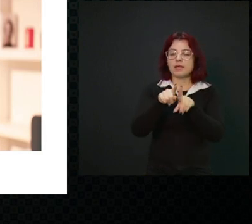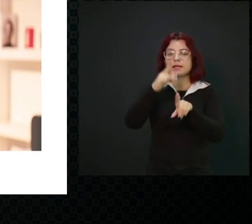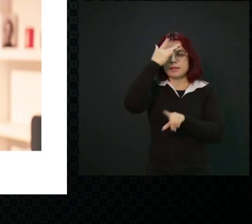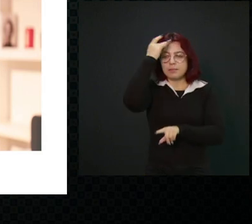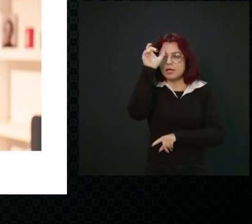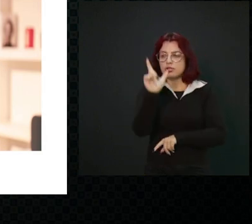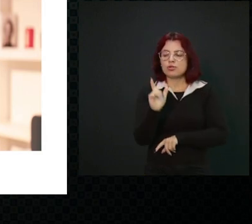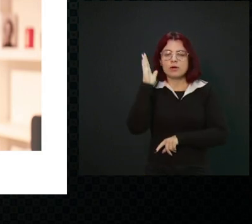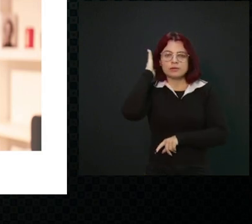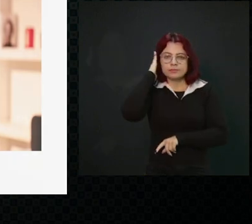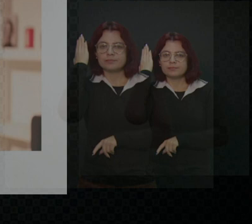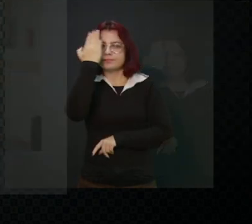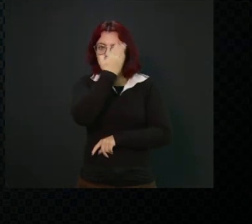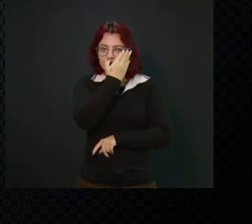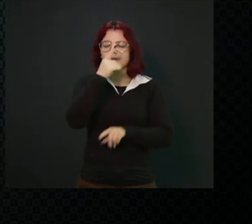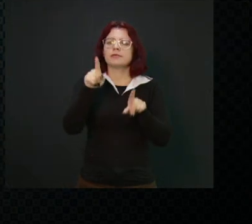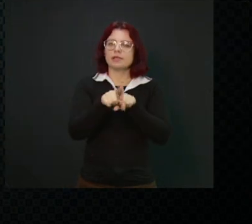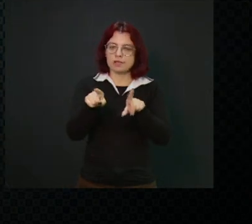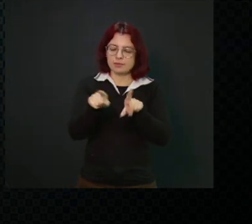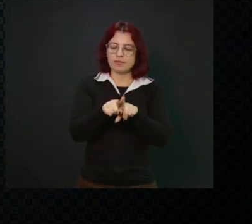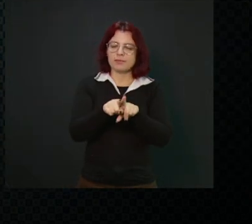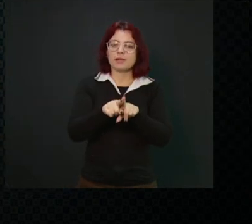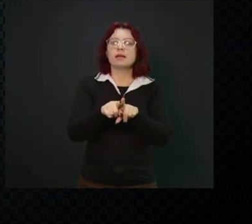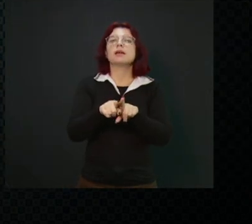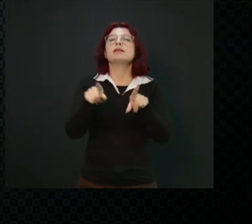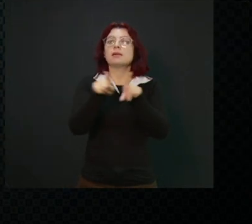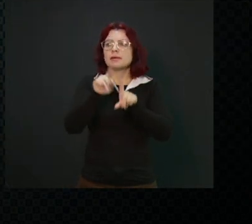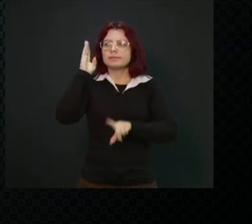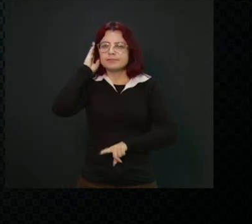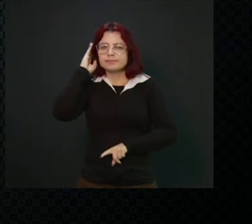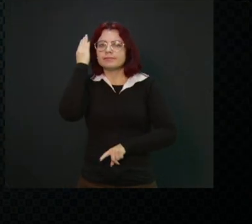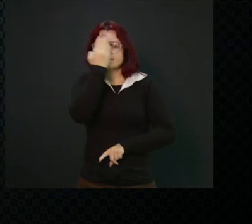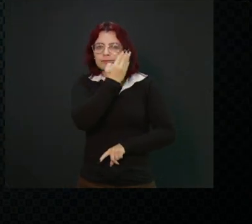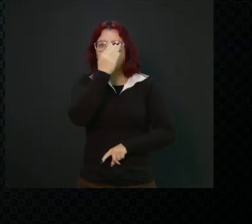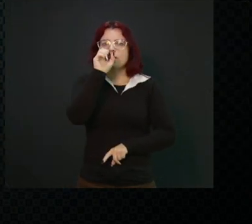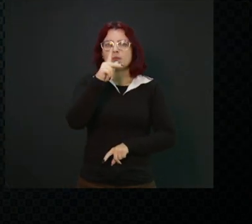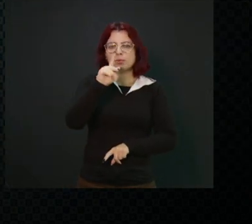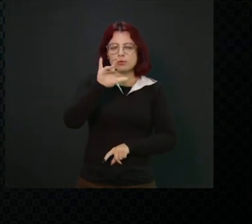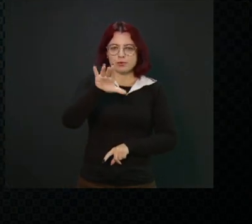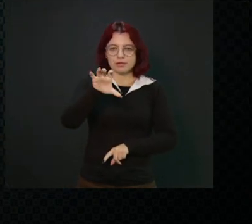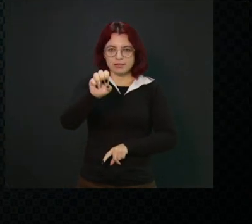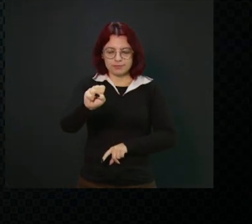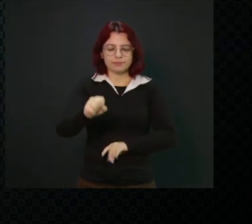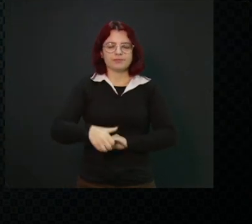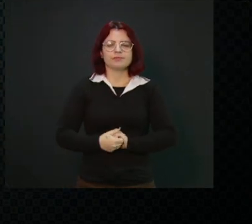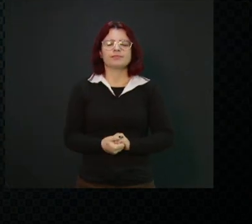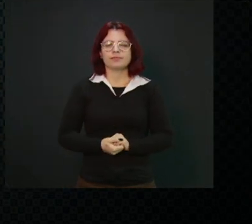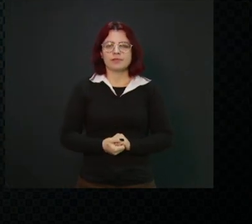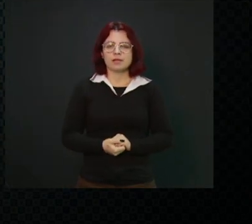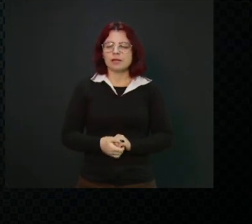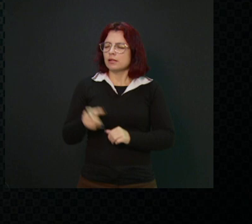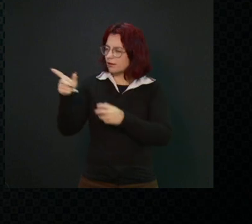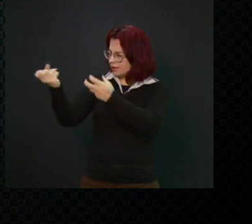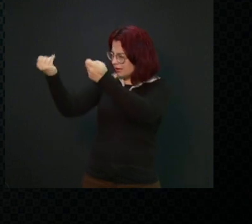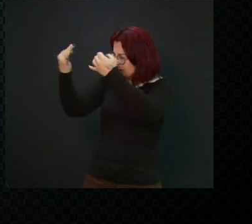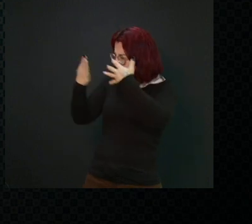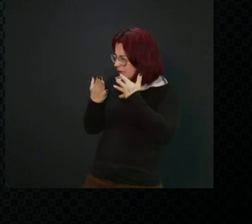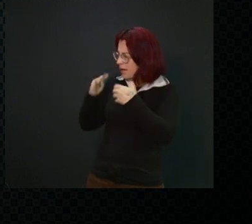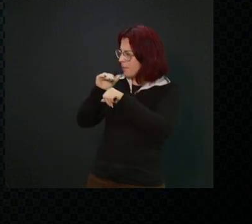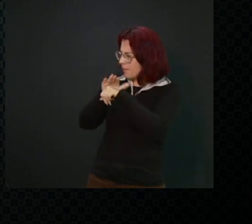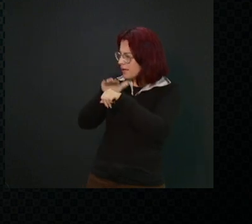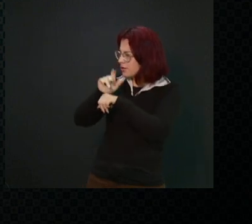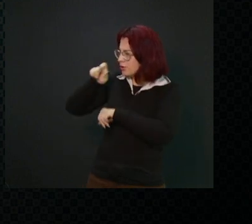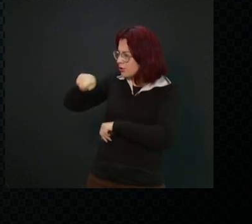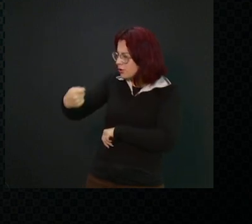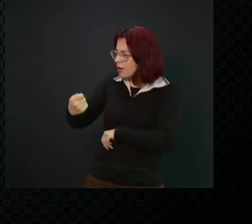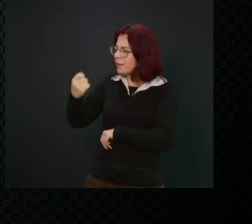os sujeitos com surdo-cegueira plus, que nós já vamos ver. Ok. Então, você poderia falar um pouquinho para nós, né, sobre a